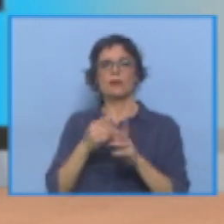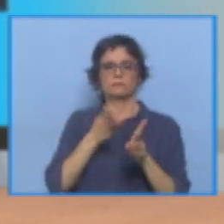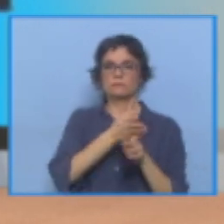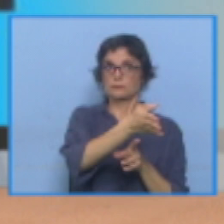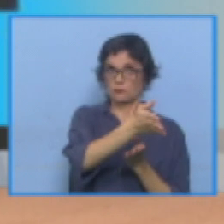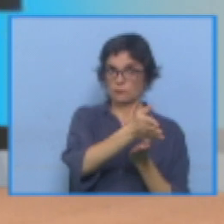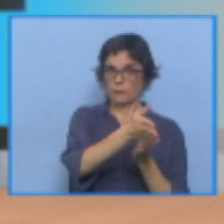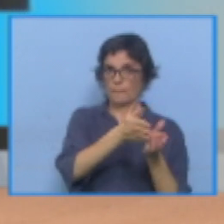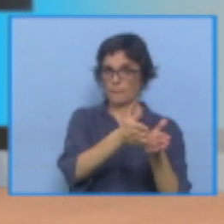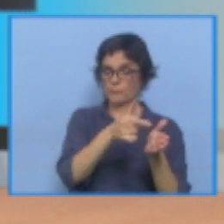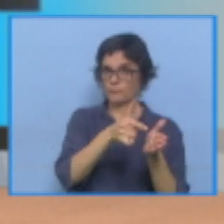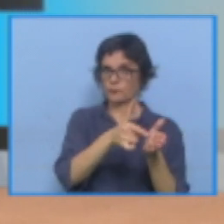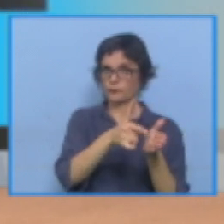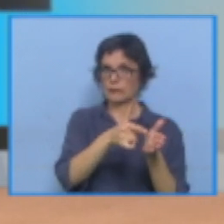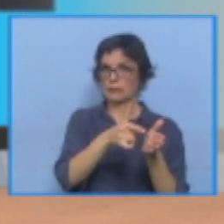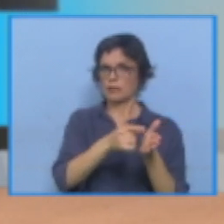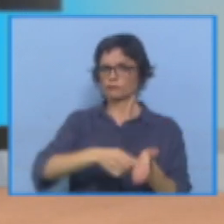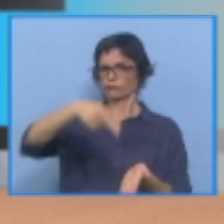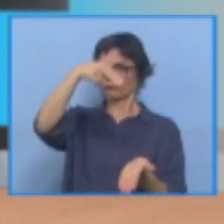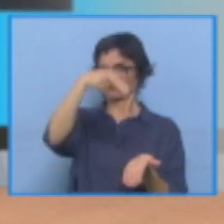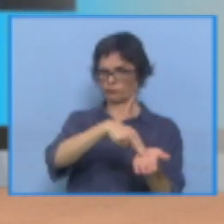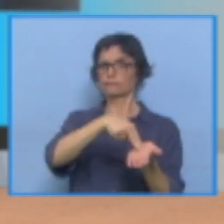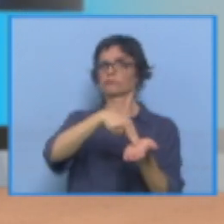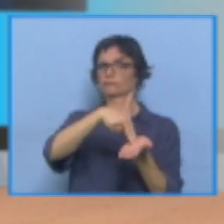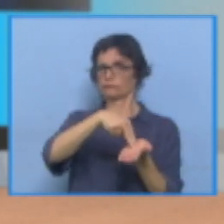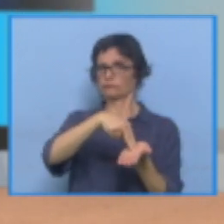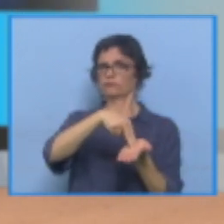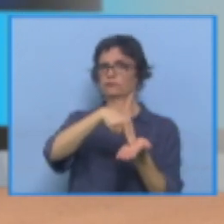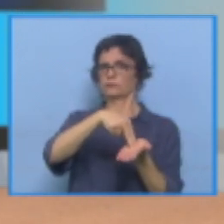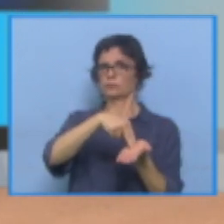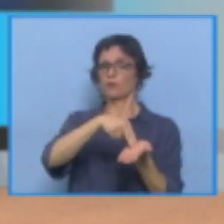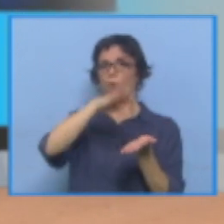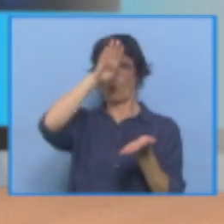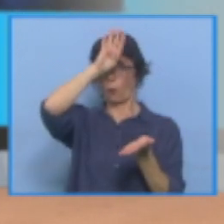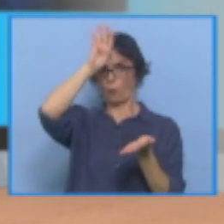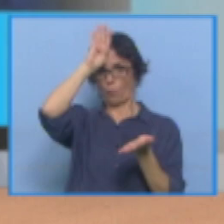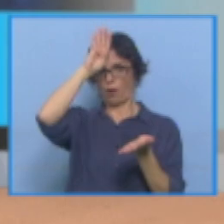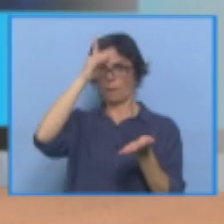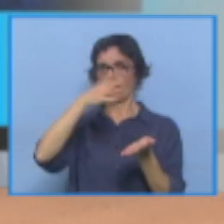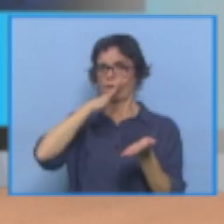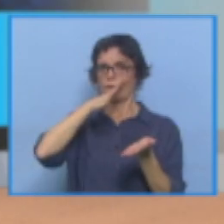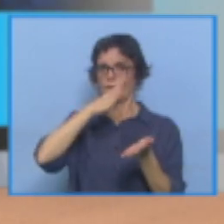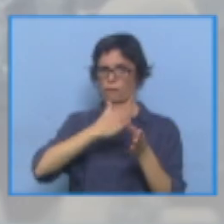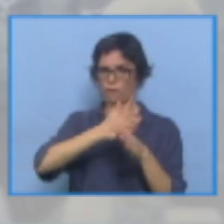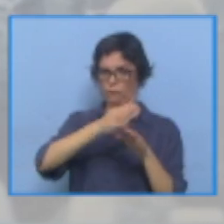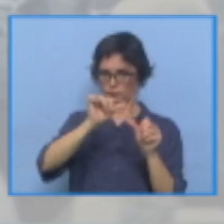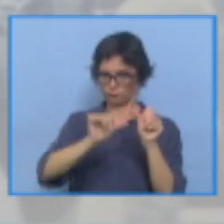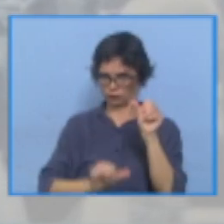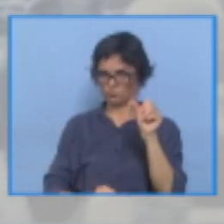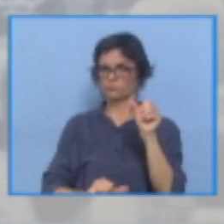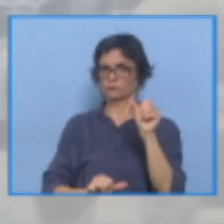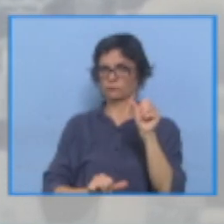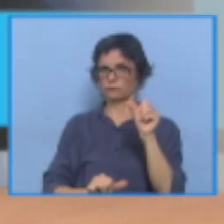claramente uma tomada de posição que é consubstanciada tanto pelo Papa como pelos discursos que foram proferidos na